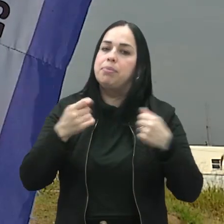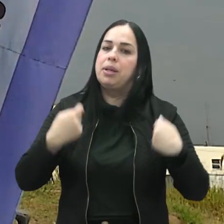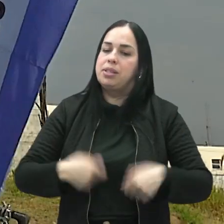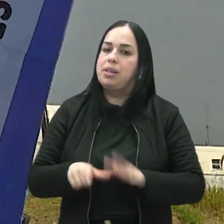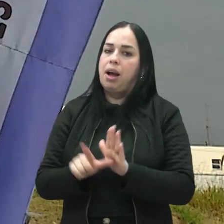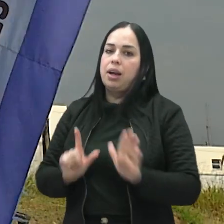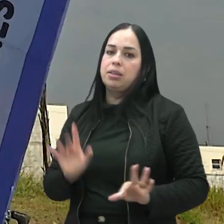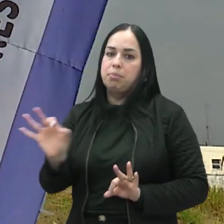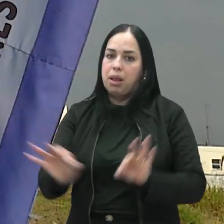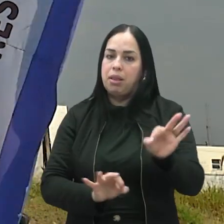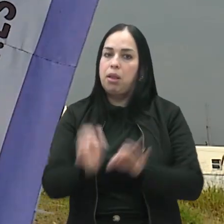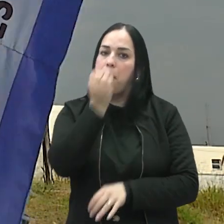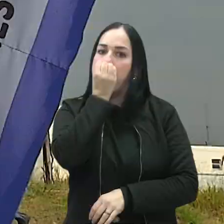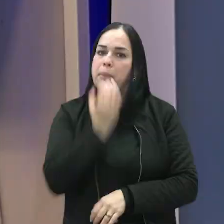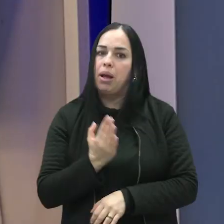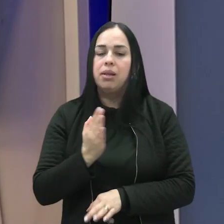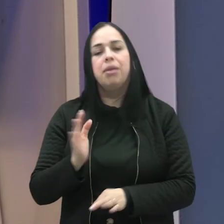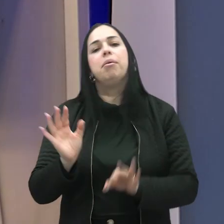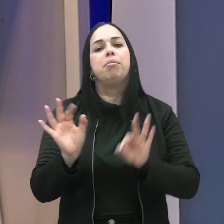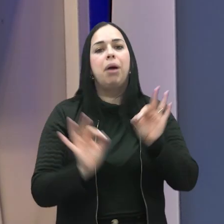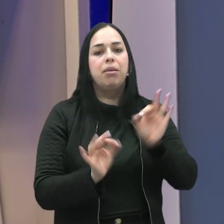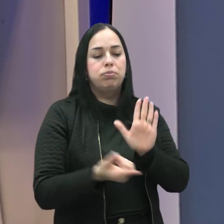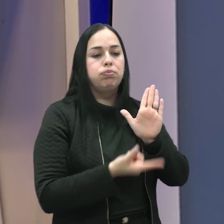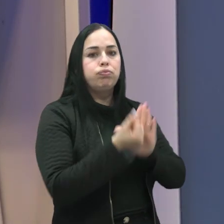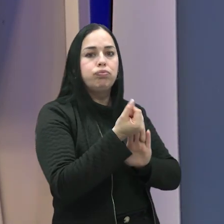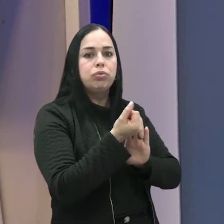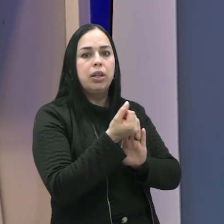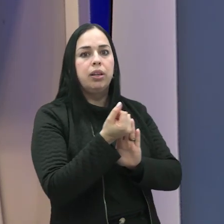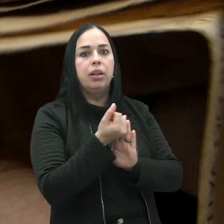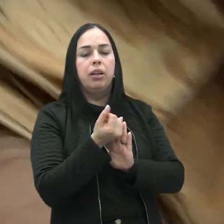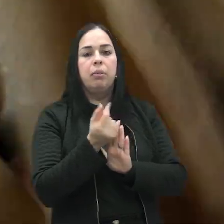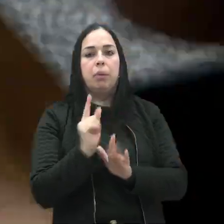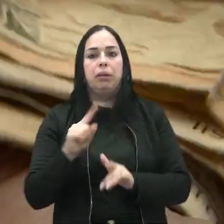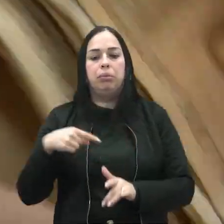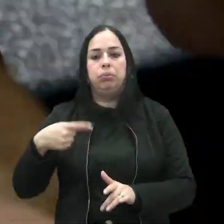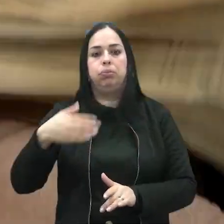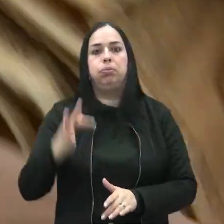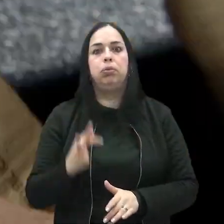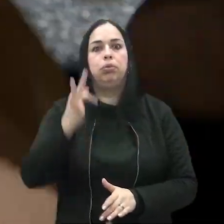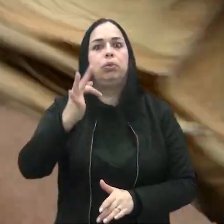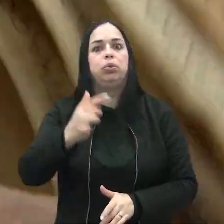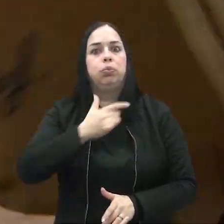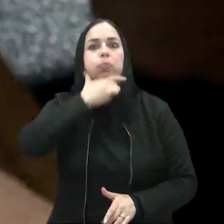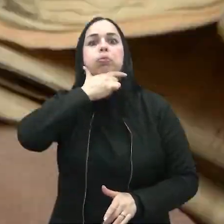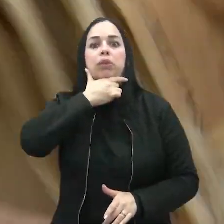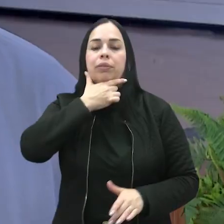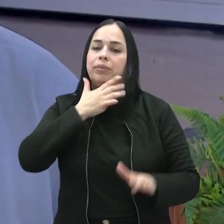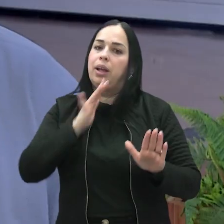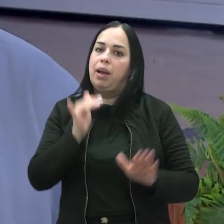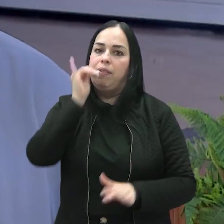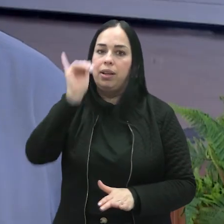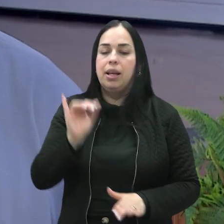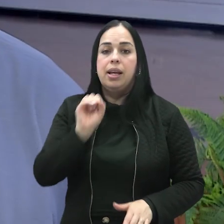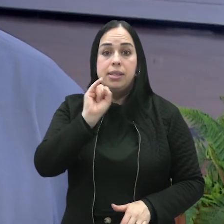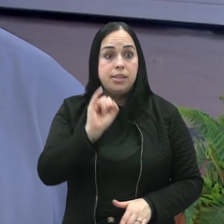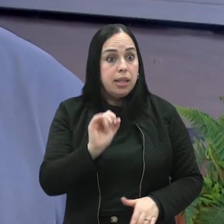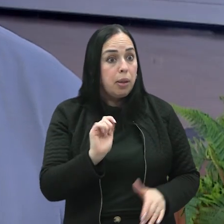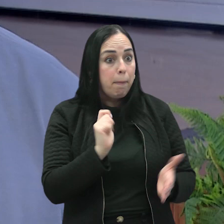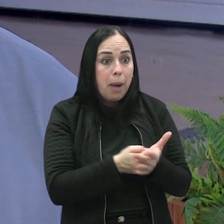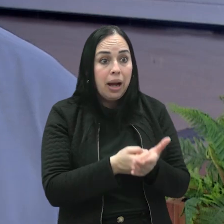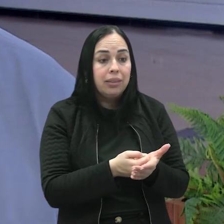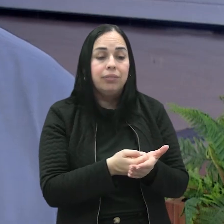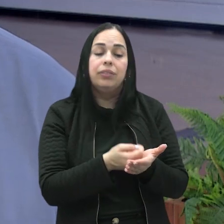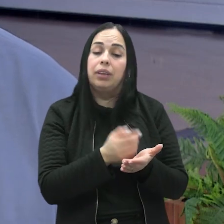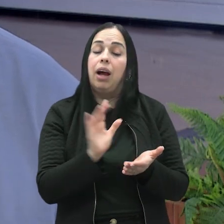Mas é preciso se planejar bem para organizar as contas e não se perder nas parcelas. Se você deixar de pagar, você